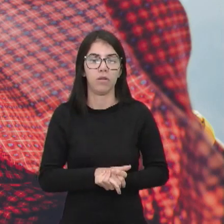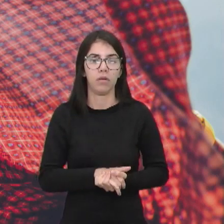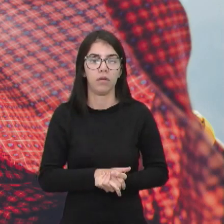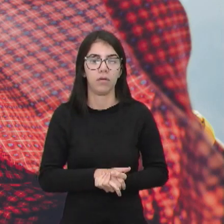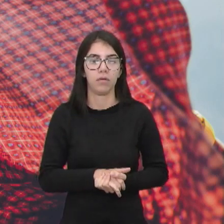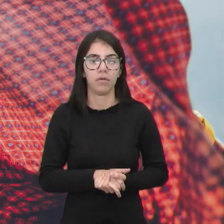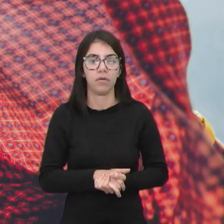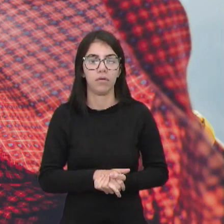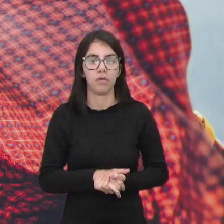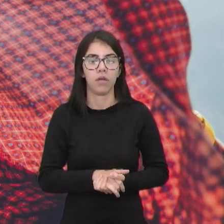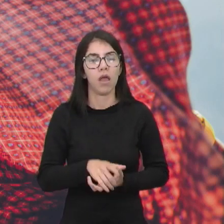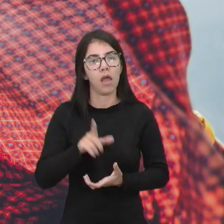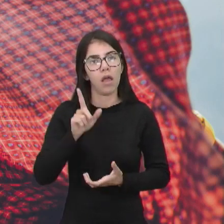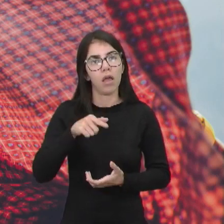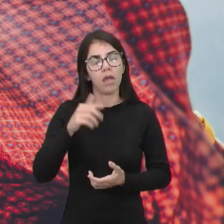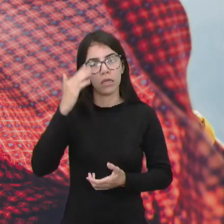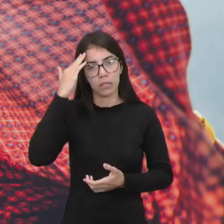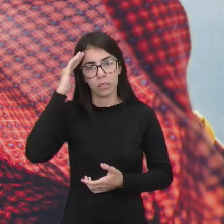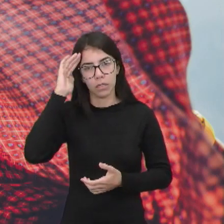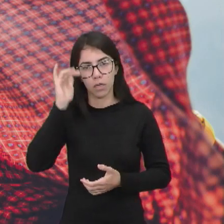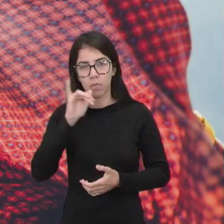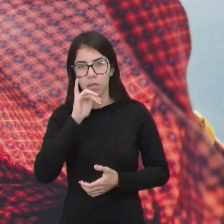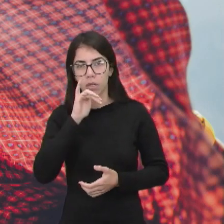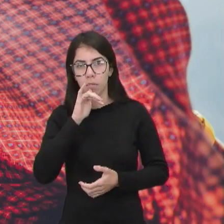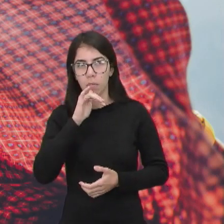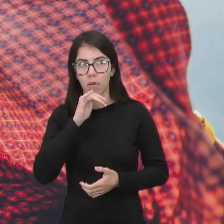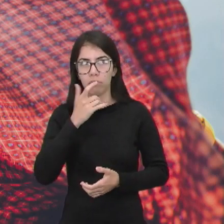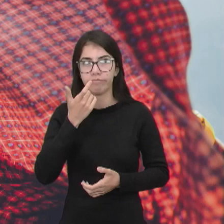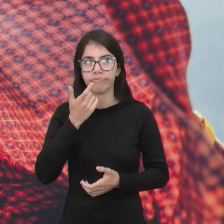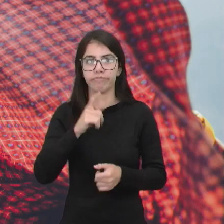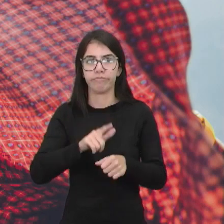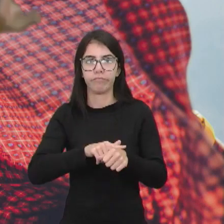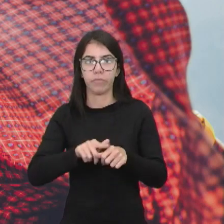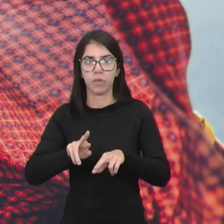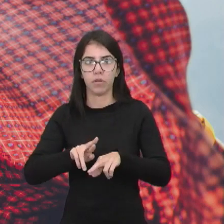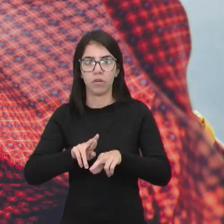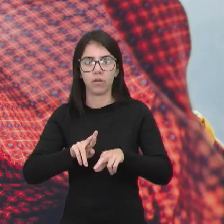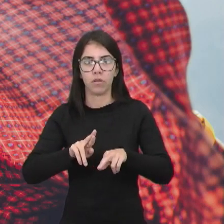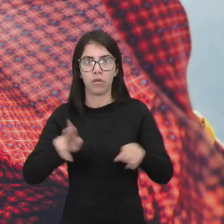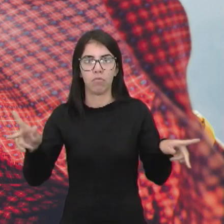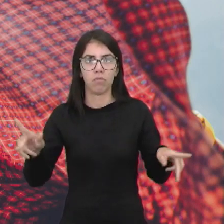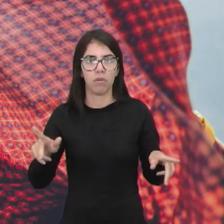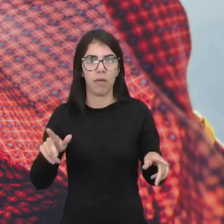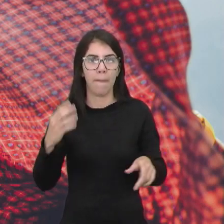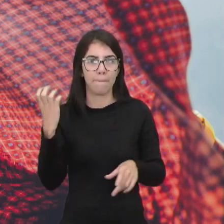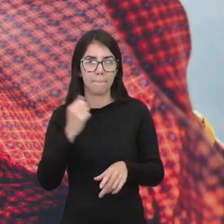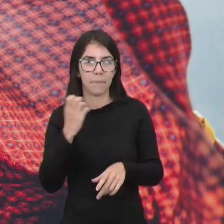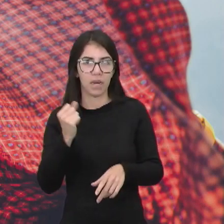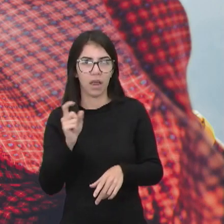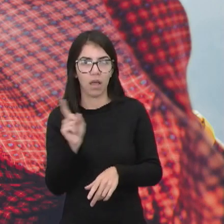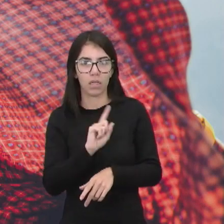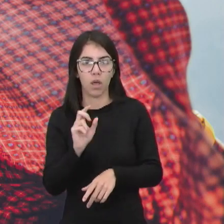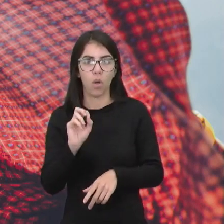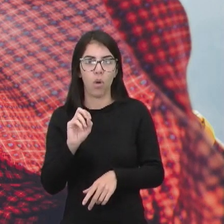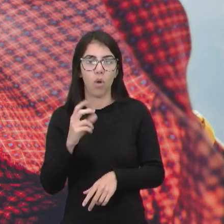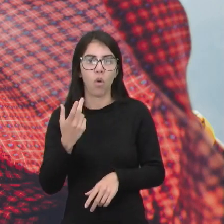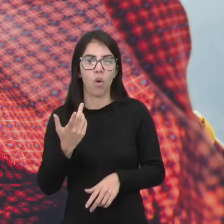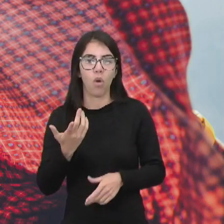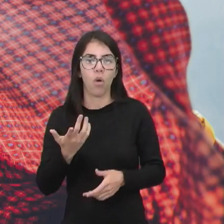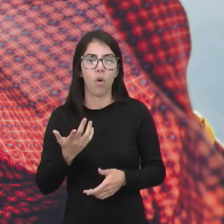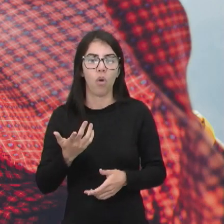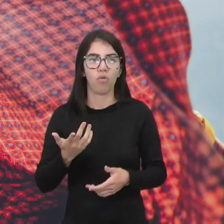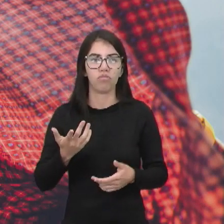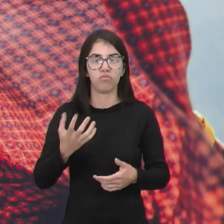por entenderem eles como diferentes ou como não brancos, ou não tendo as mesmas benesses